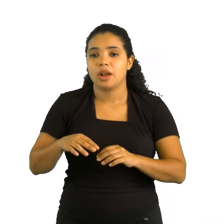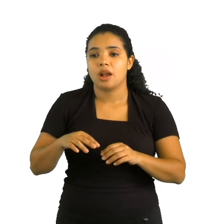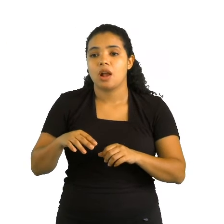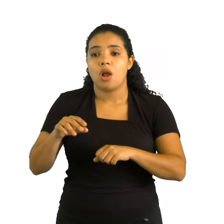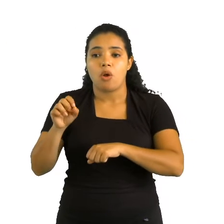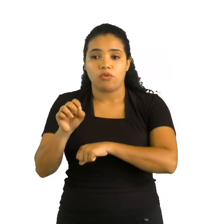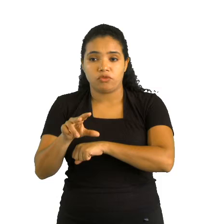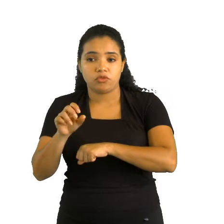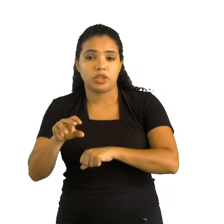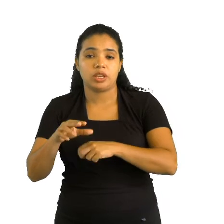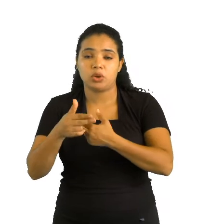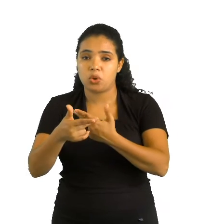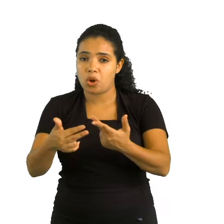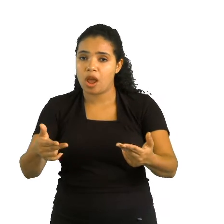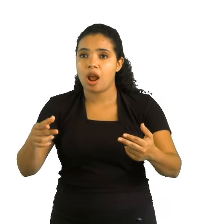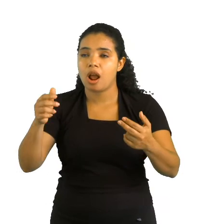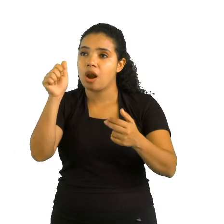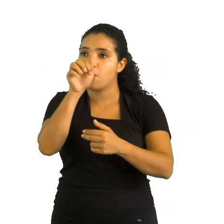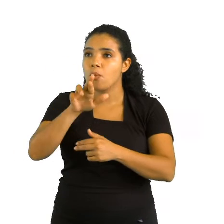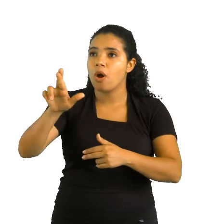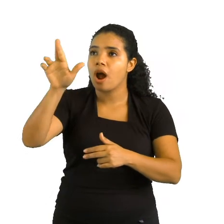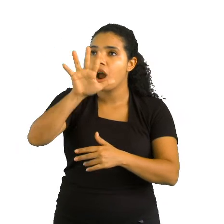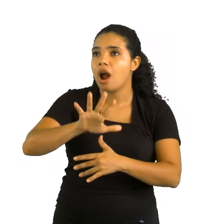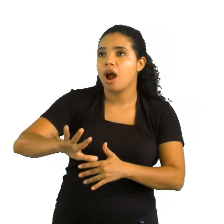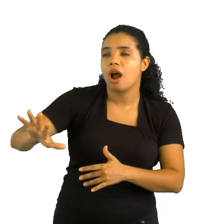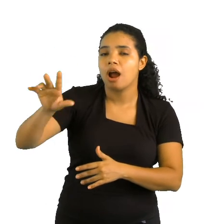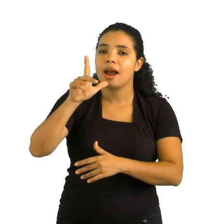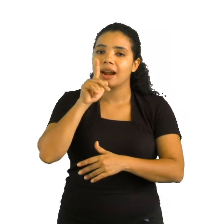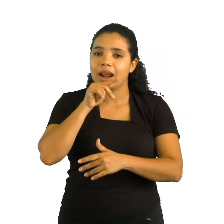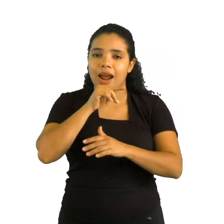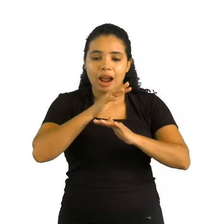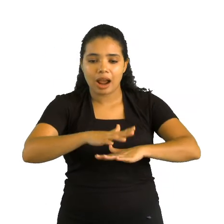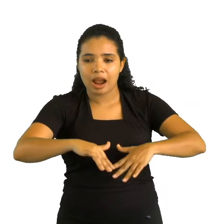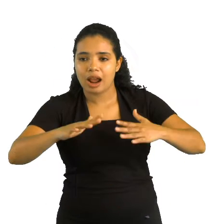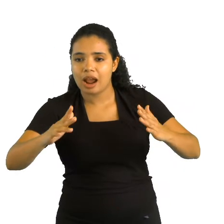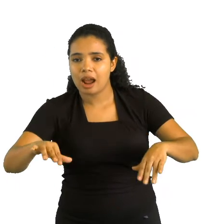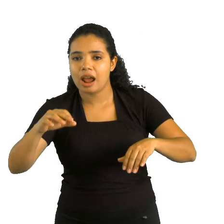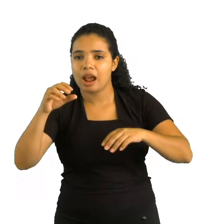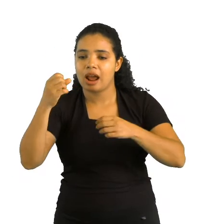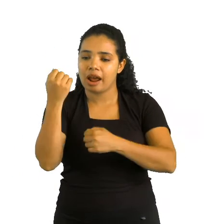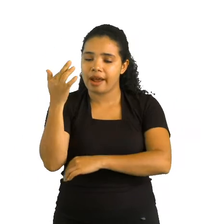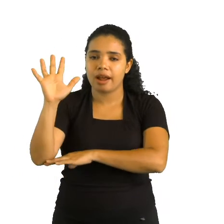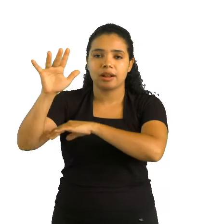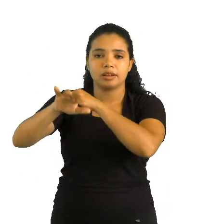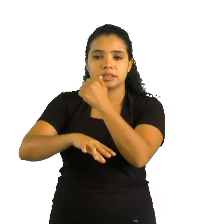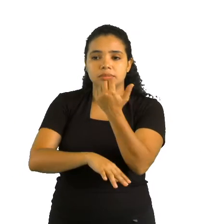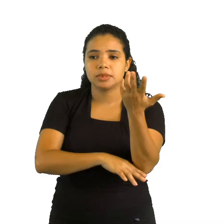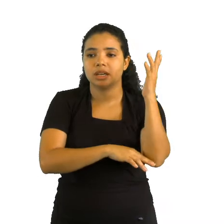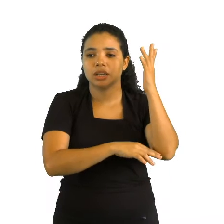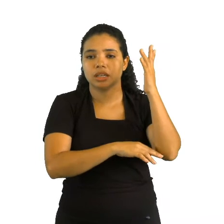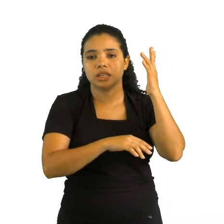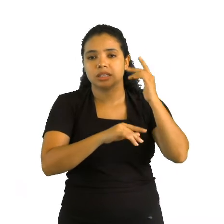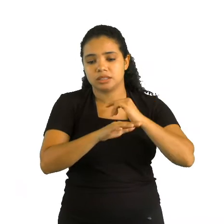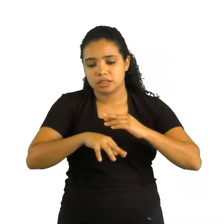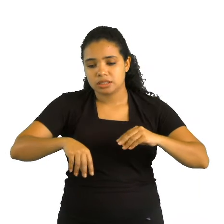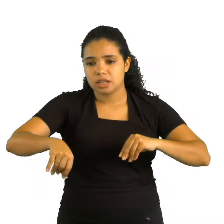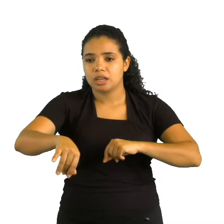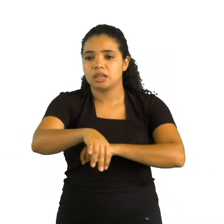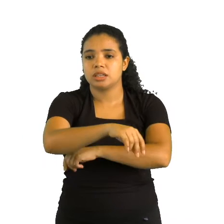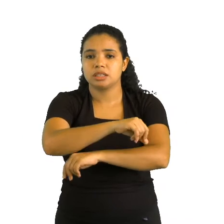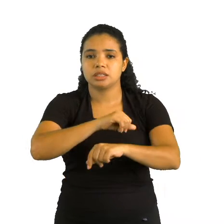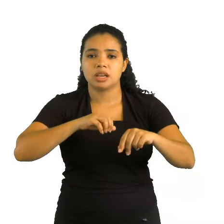No solo, no ar, na água, nas plantas, por cima de